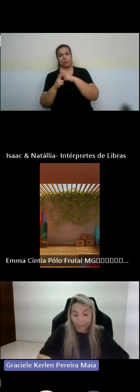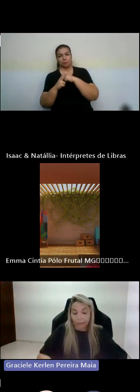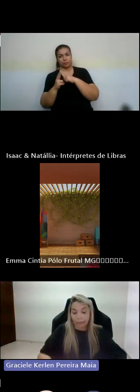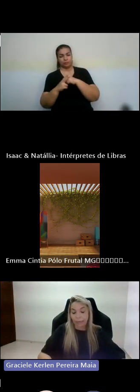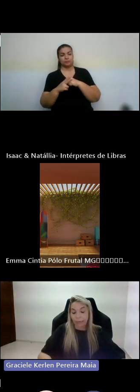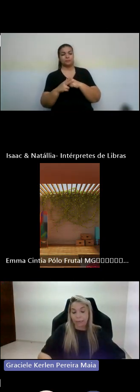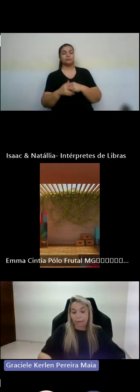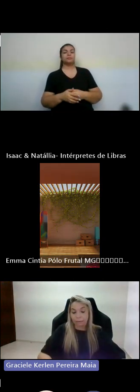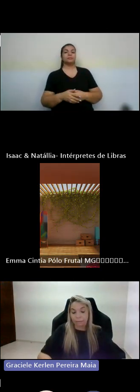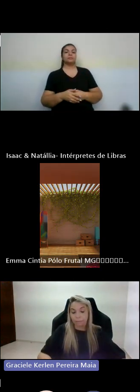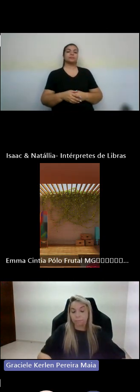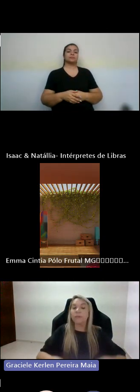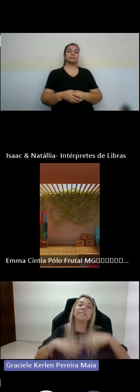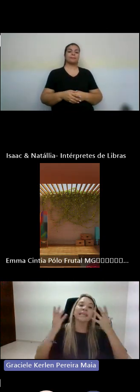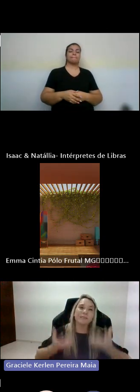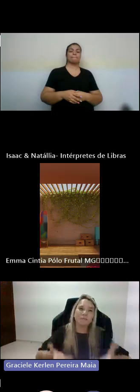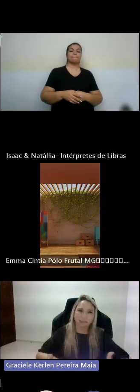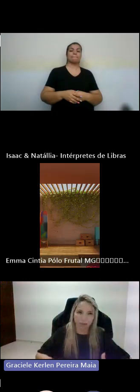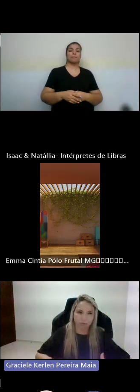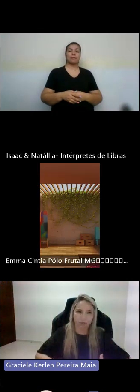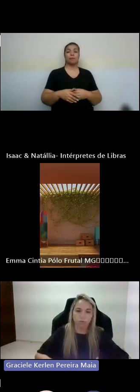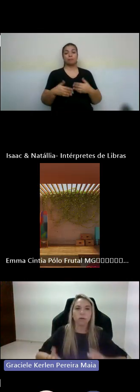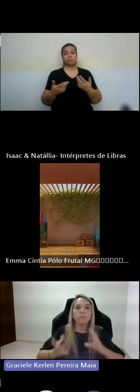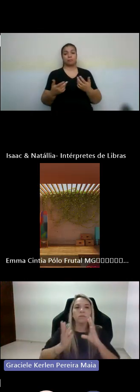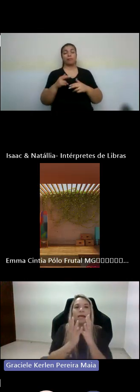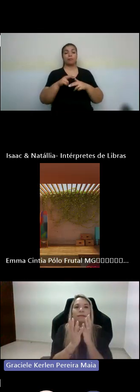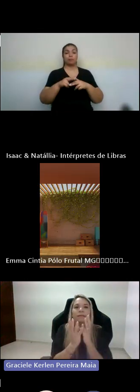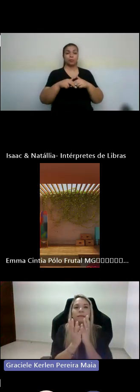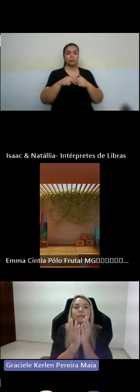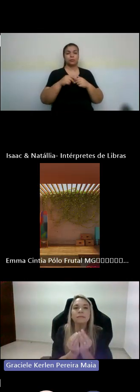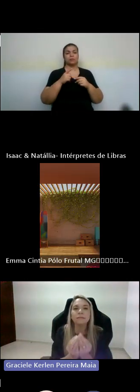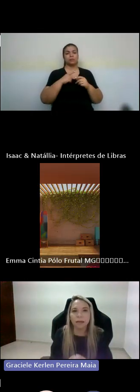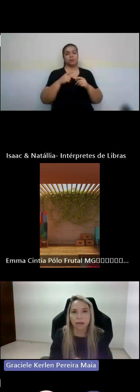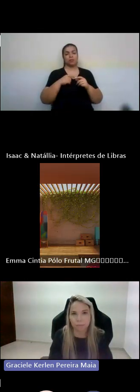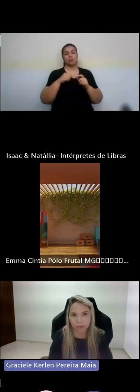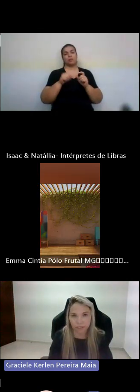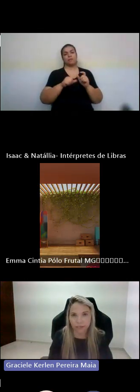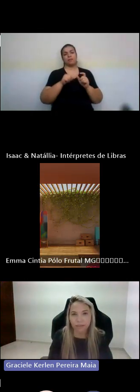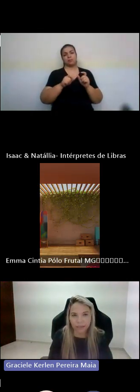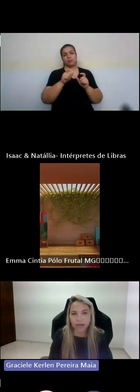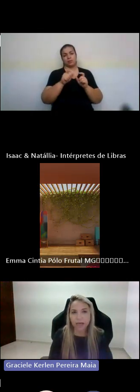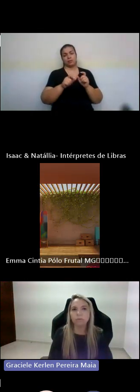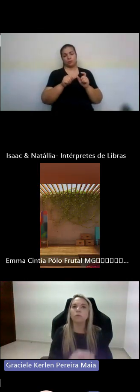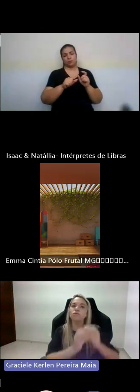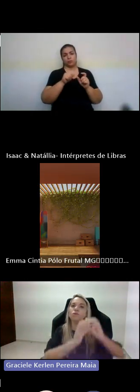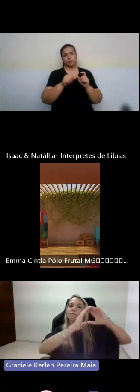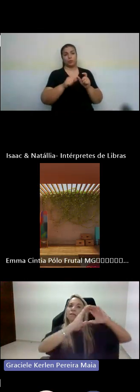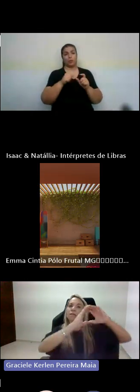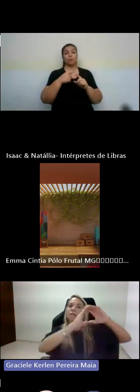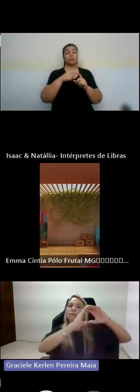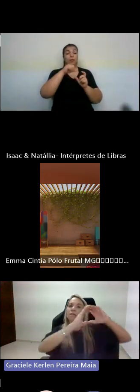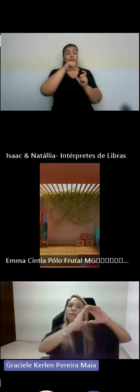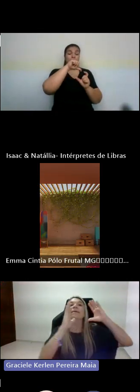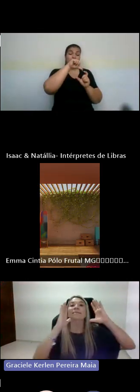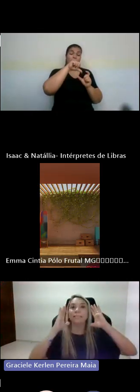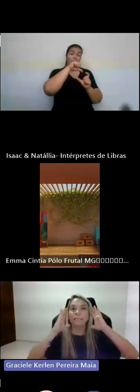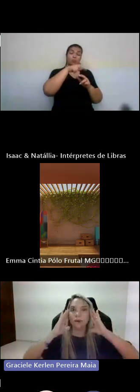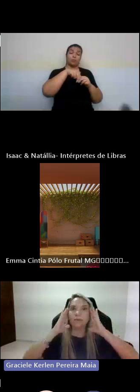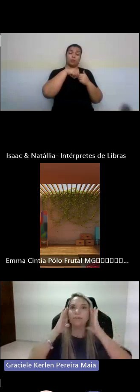aqui por isso que é derivação. Eu mudei internamente, tá certo? Então, o